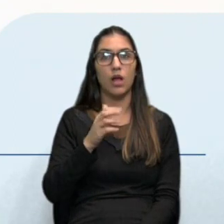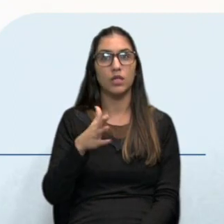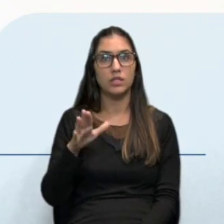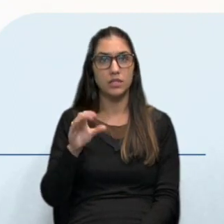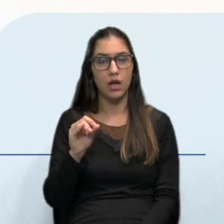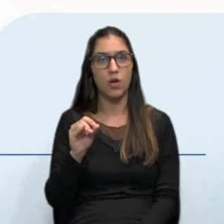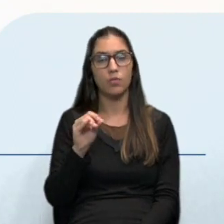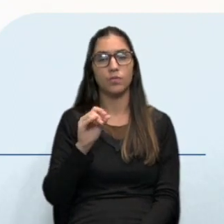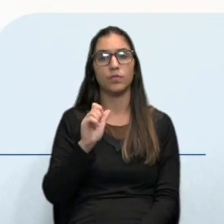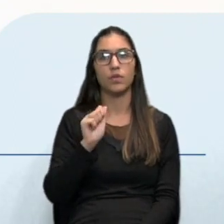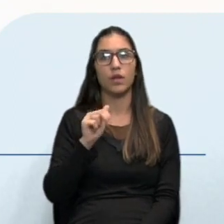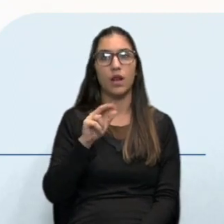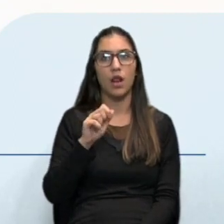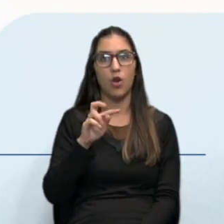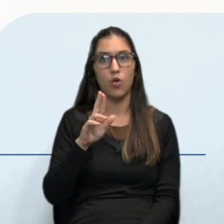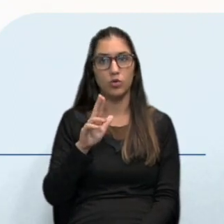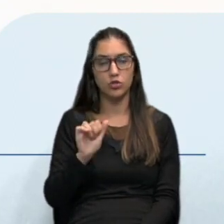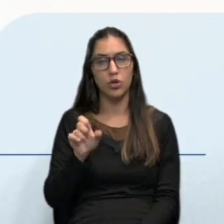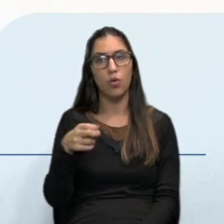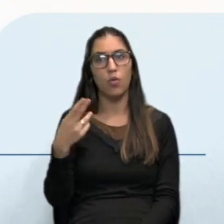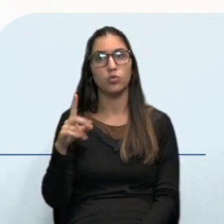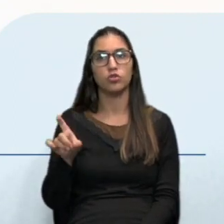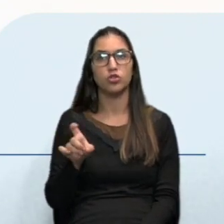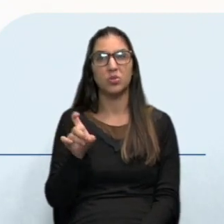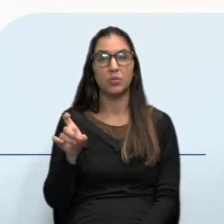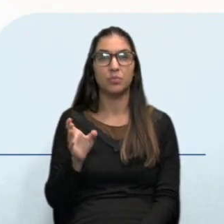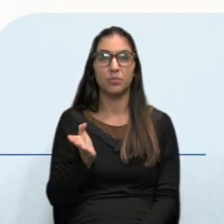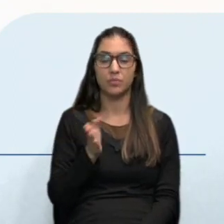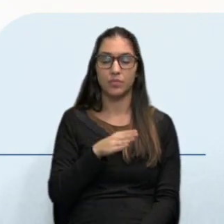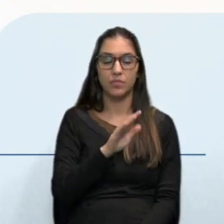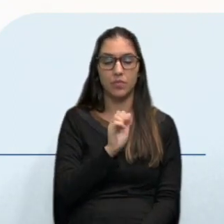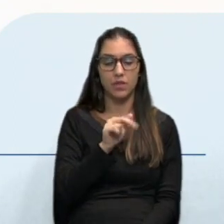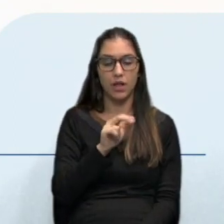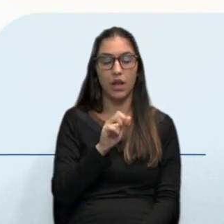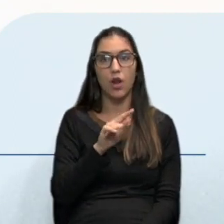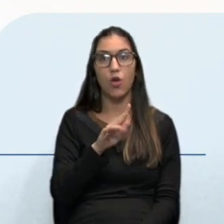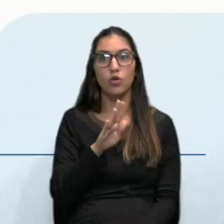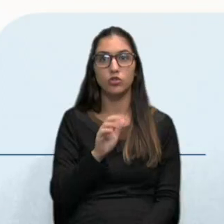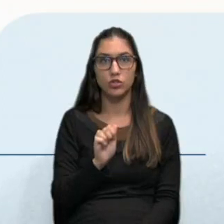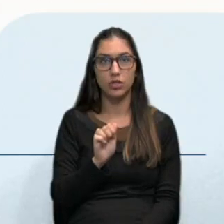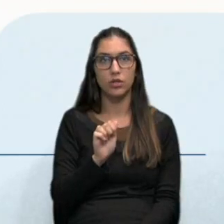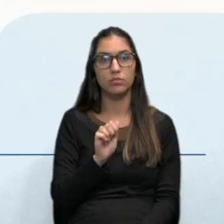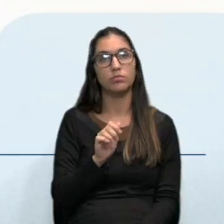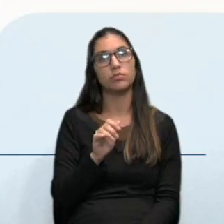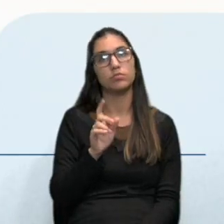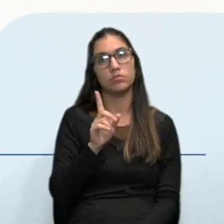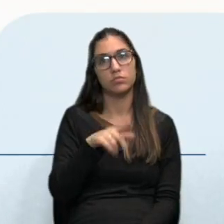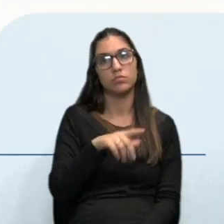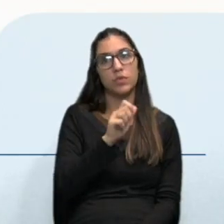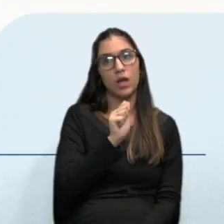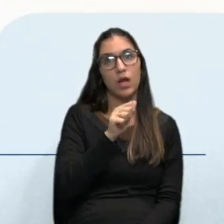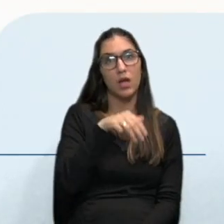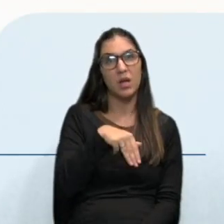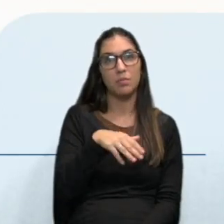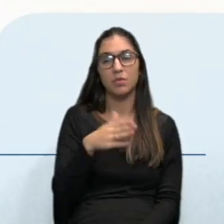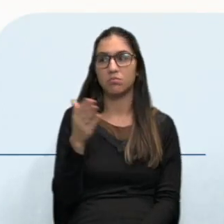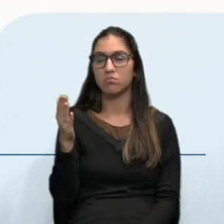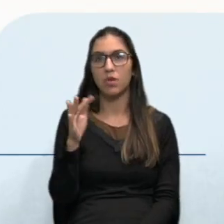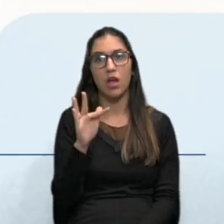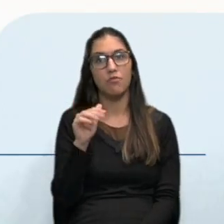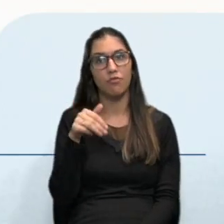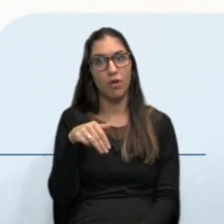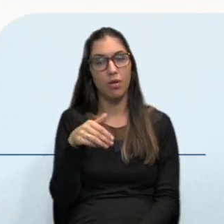Modulação analógica, modulação digital. Quando eu falo modulação analógica, AM, FM. Quando eu